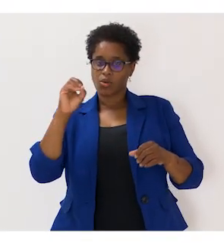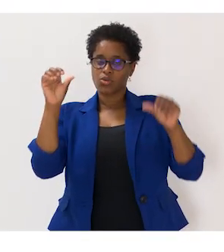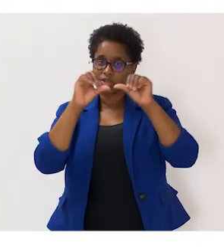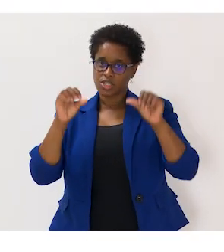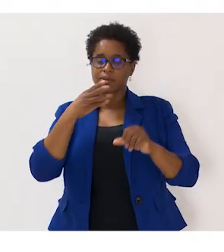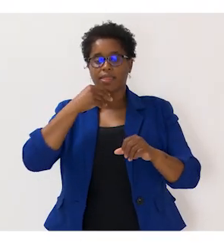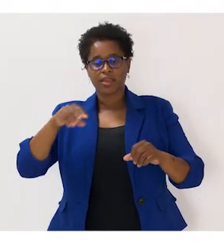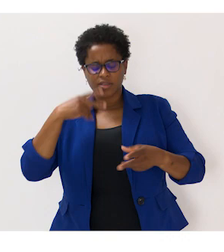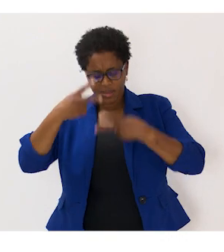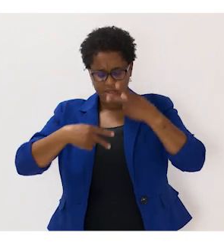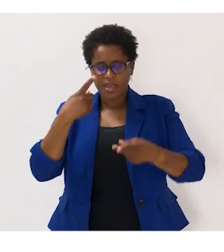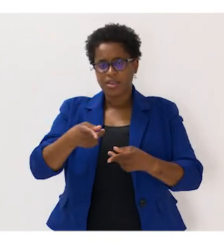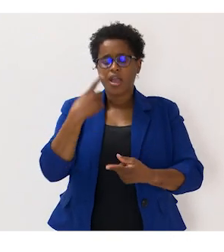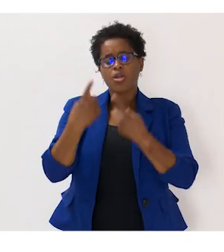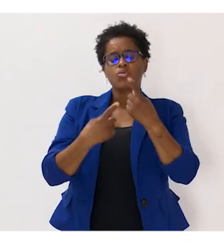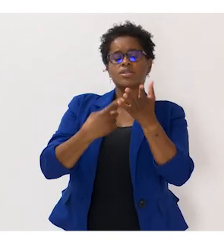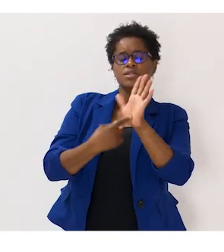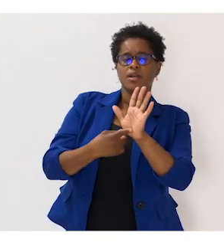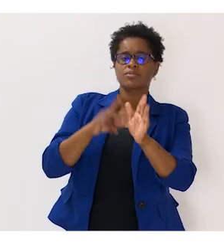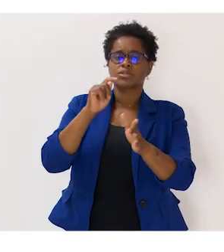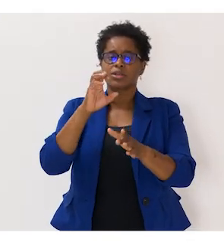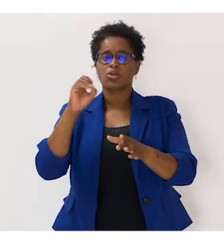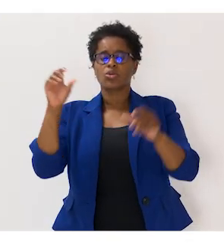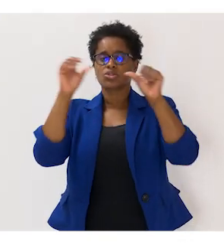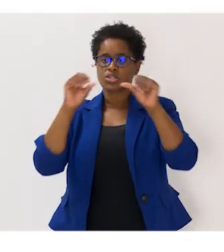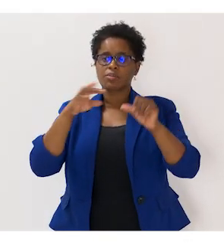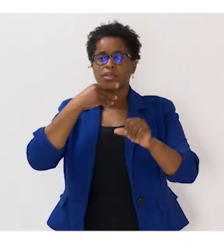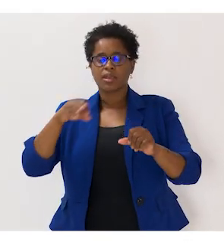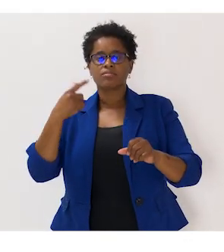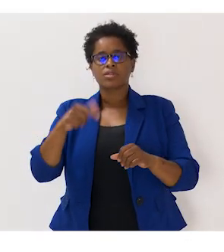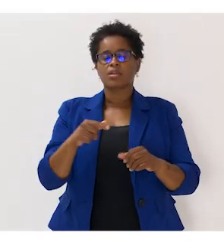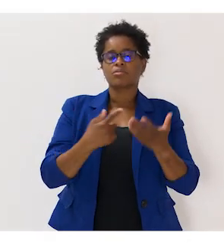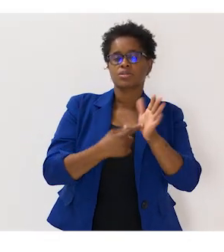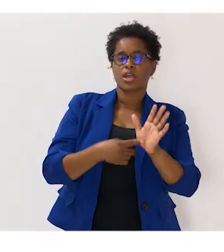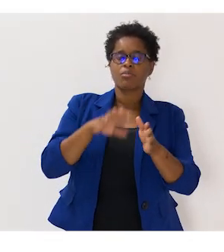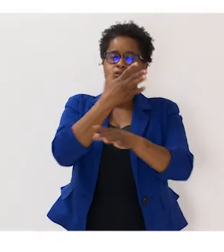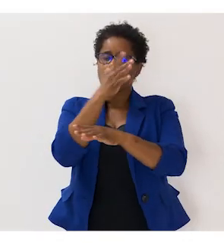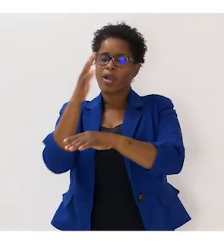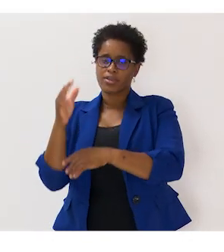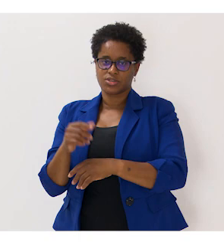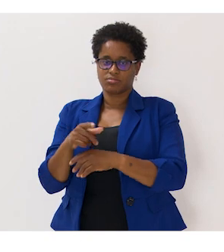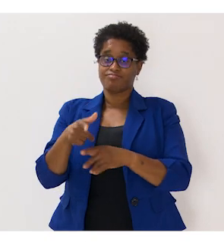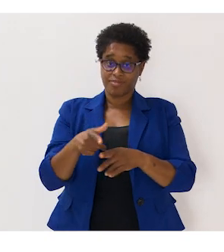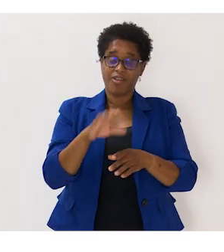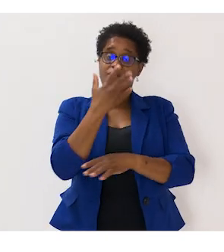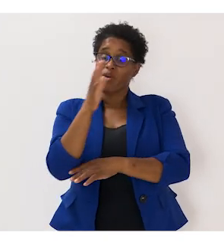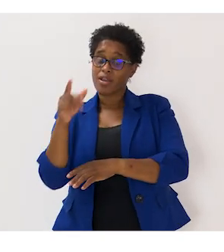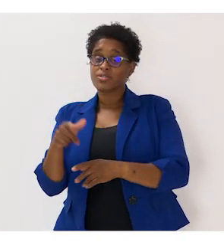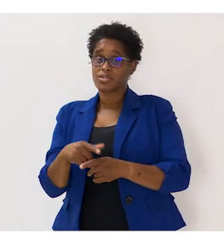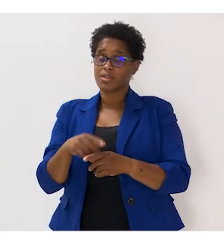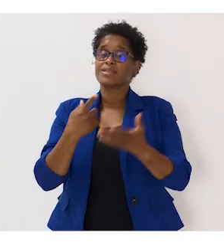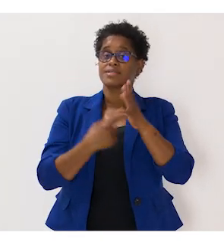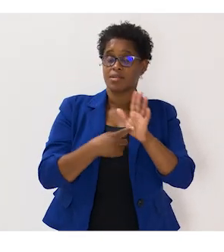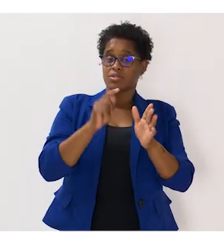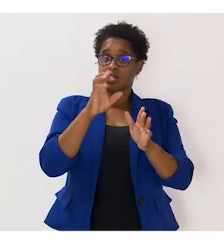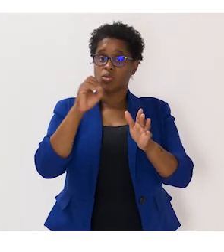Vamos analisar aqui alguns exemplos de ecossistemas terrestres. Temos, no caso, florestas. As florestas são exemplos